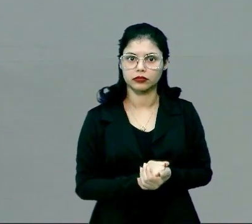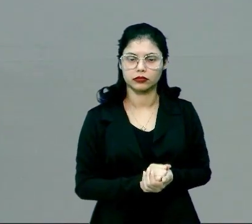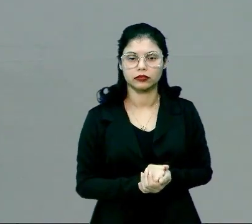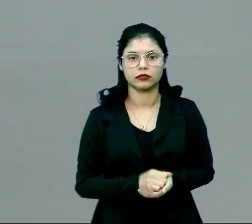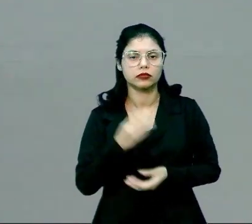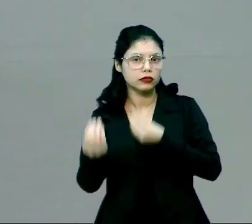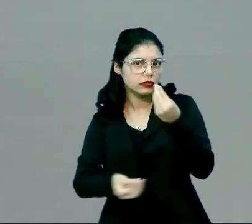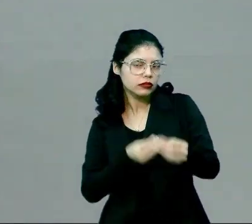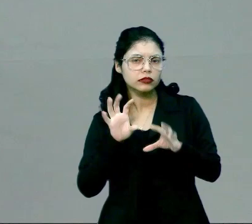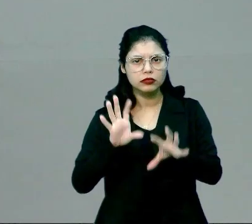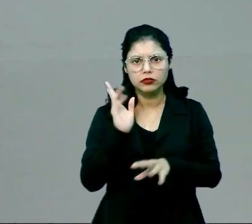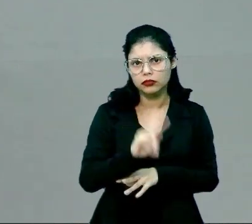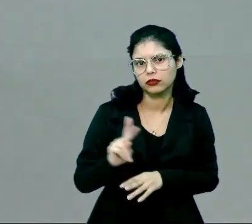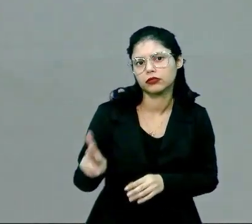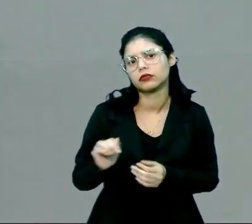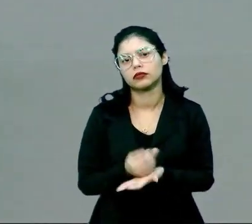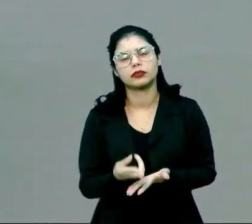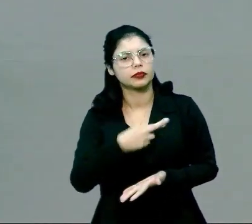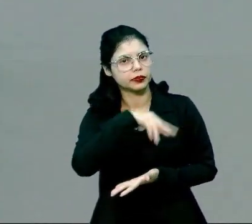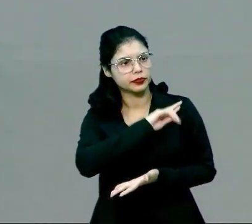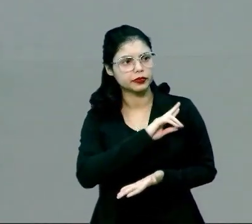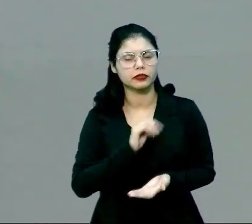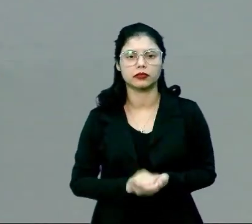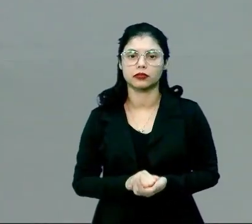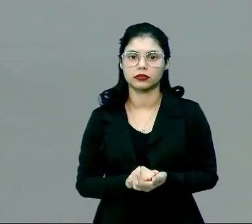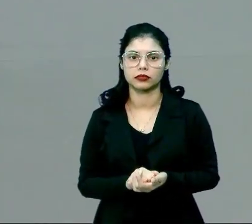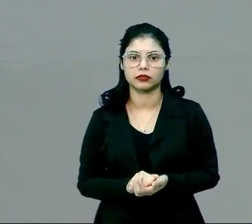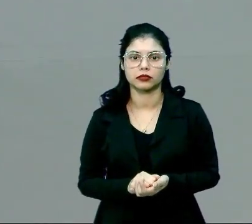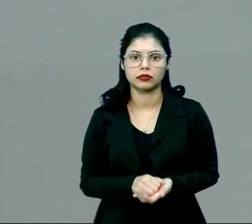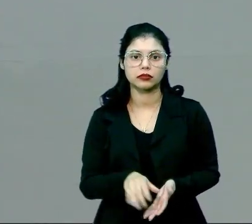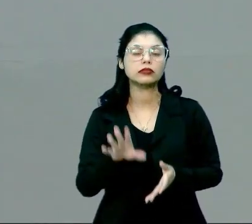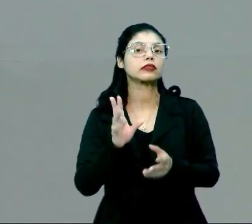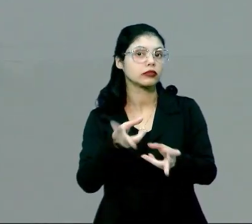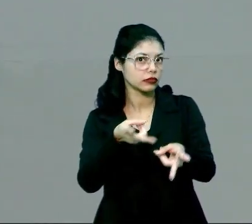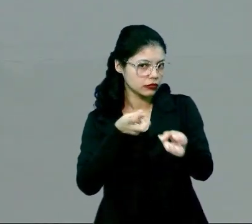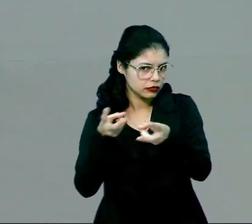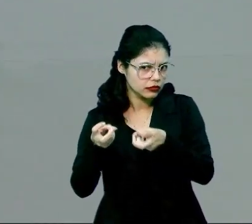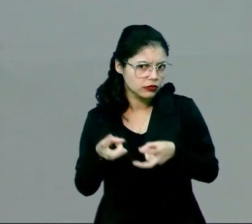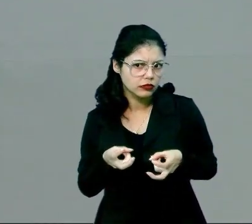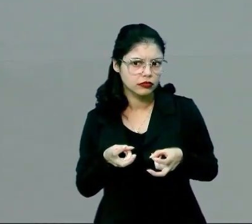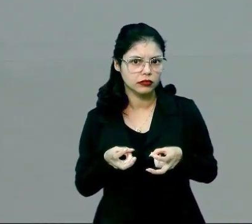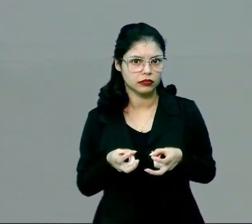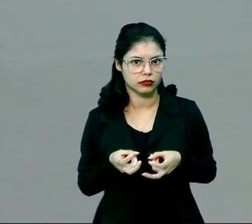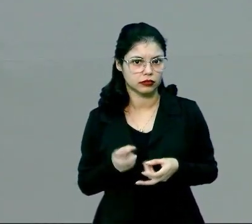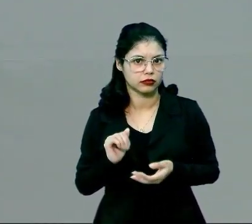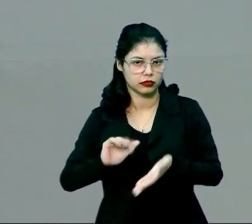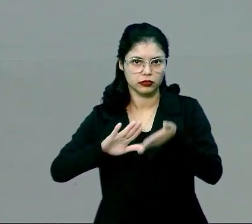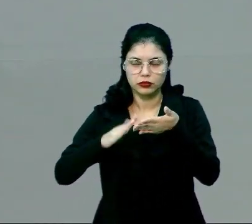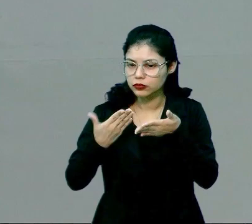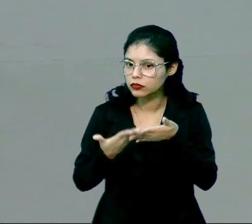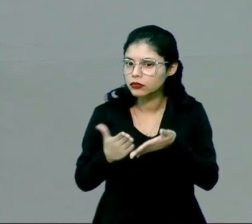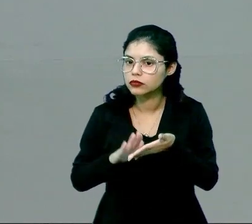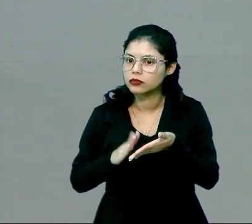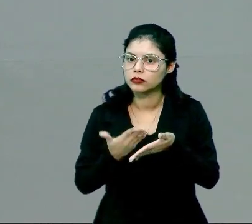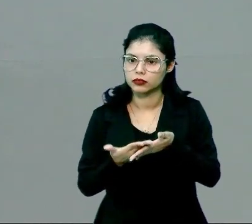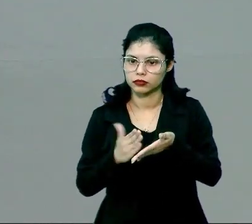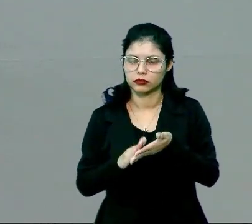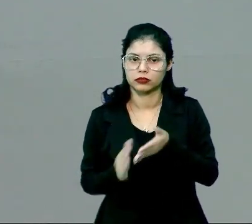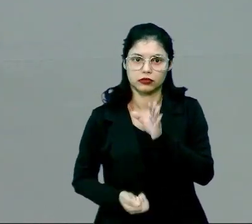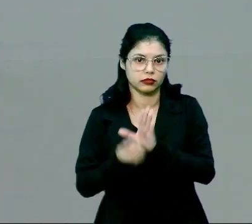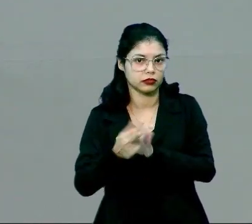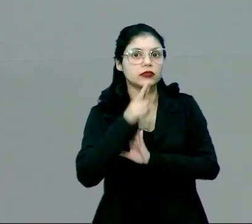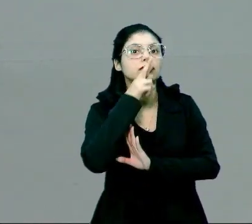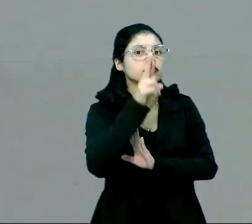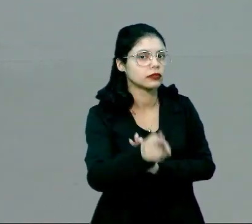ambiente. Como assim, professora? Ele é responsável, olha só, por captar, por interpretar e